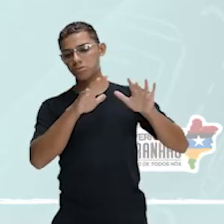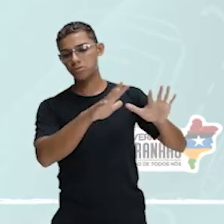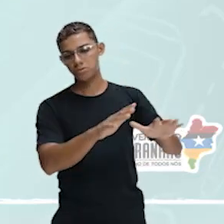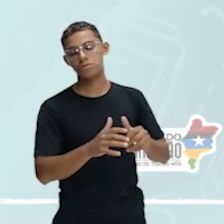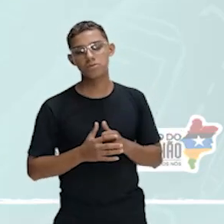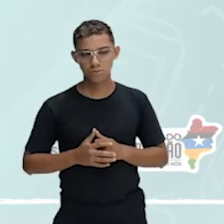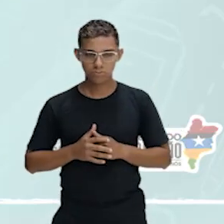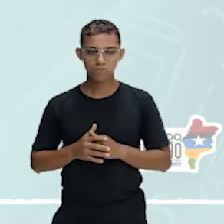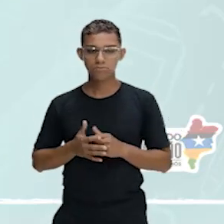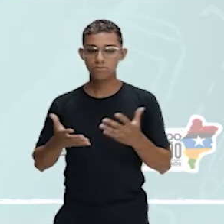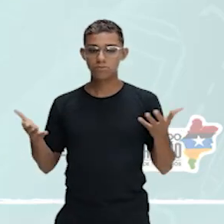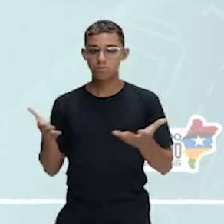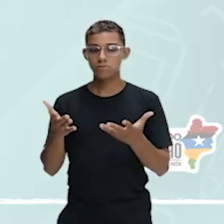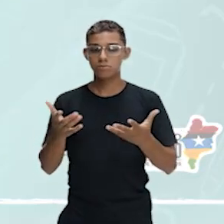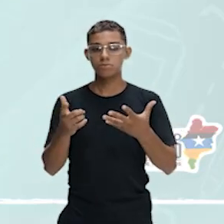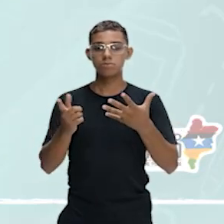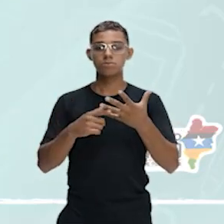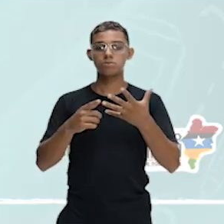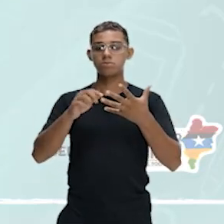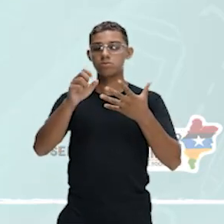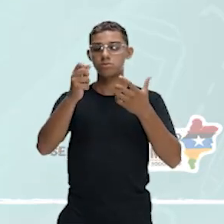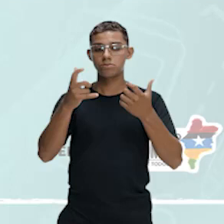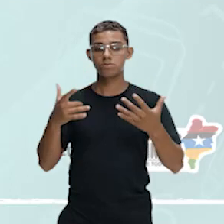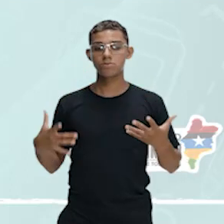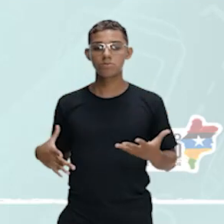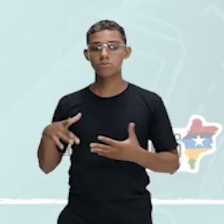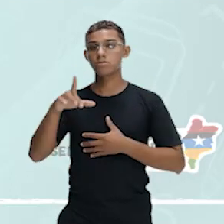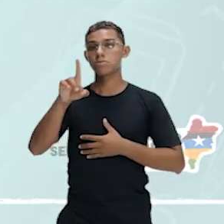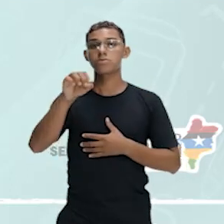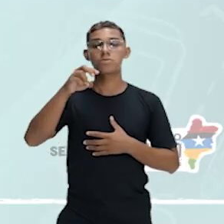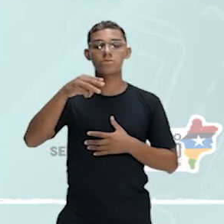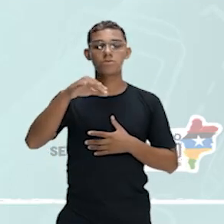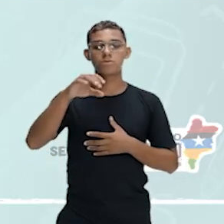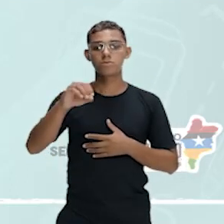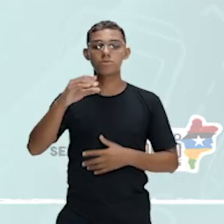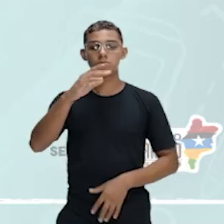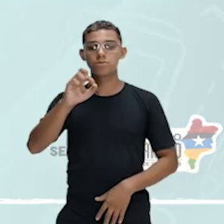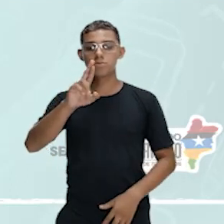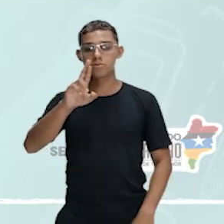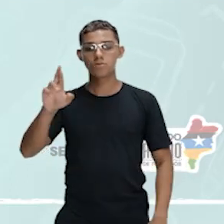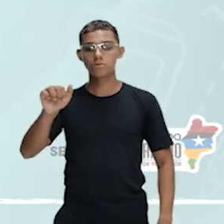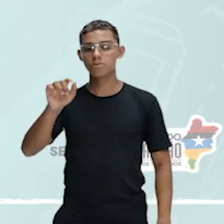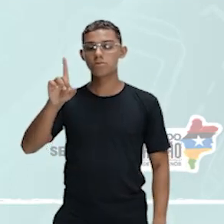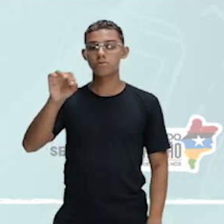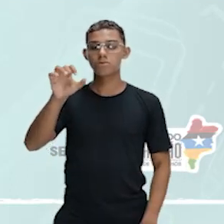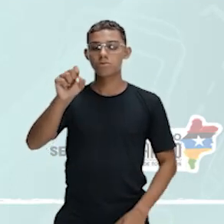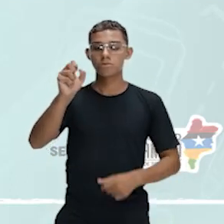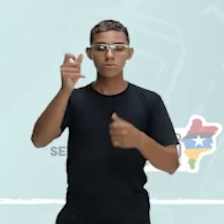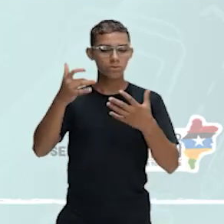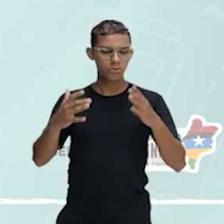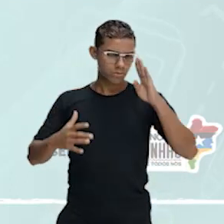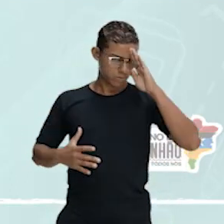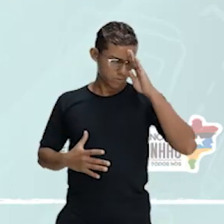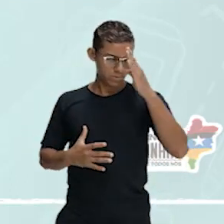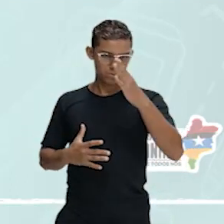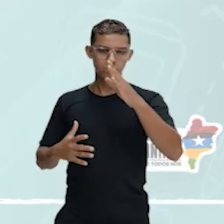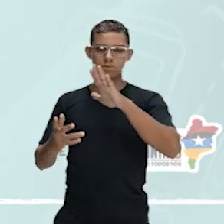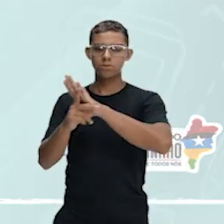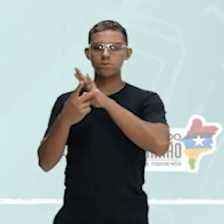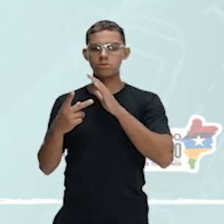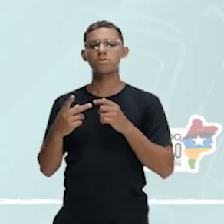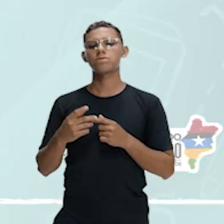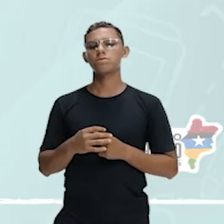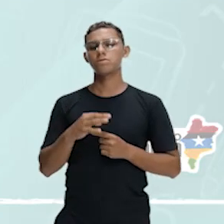Domínio dos cerrados. Então, o que a gente tem para falar sobre o cerrado, né? Principalmente, nós vamos encontrar esse domínio aqui